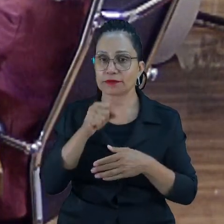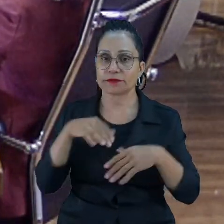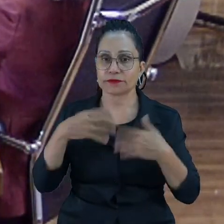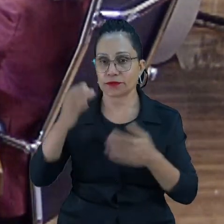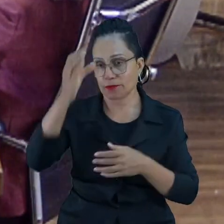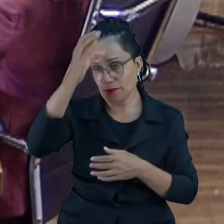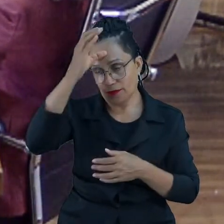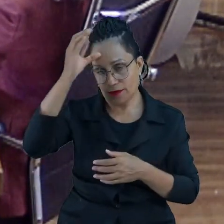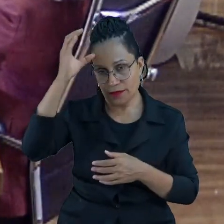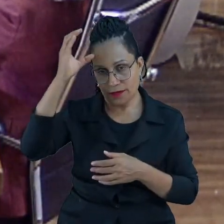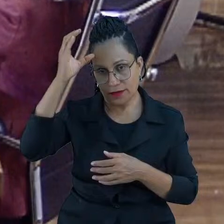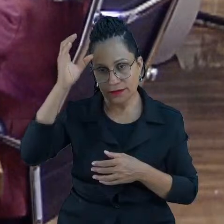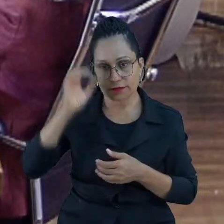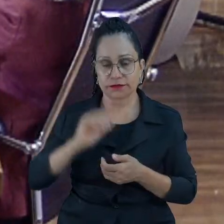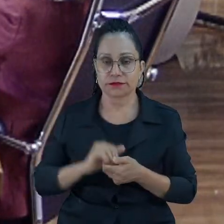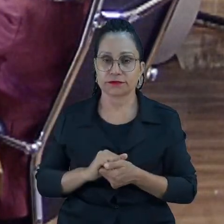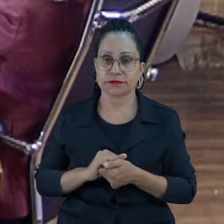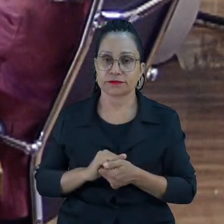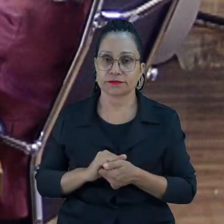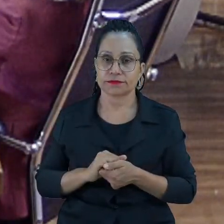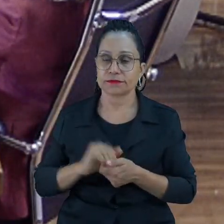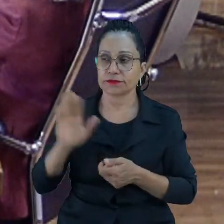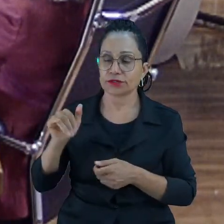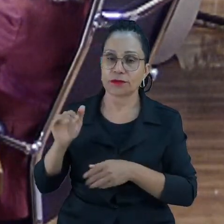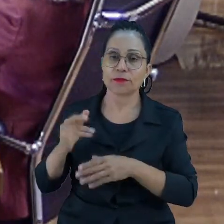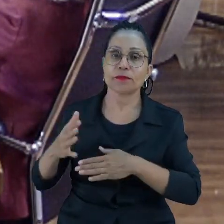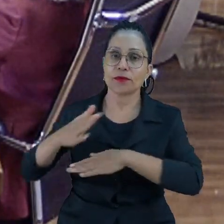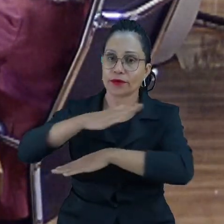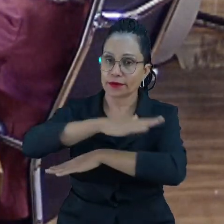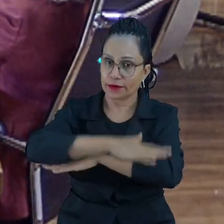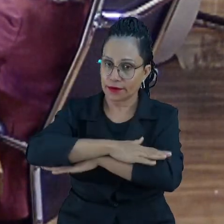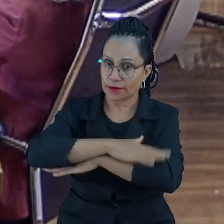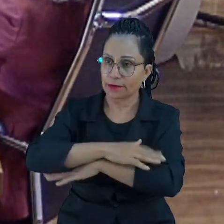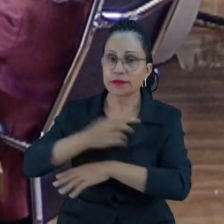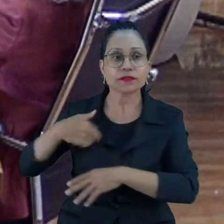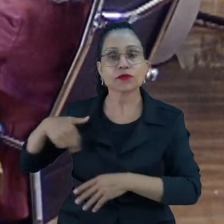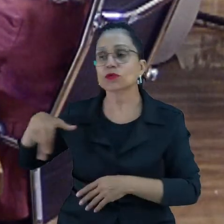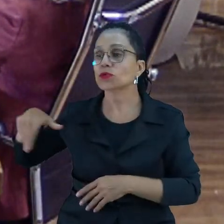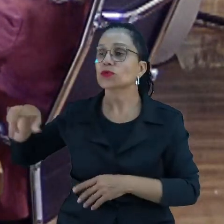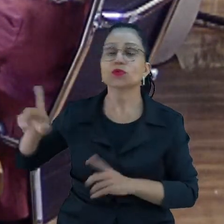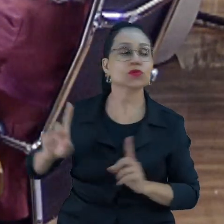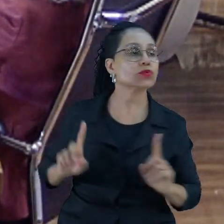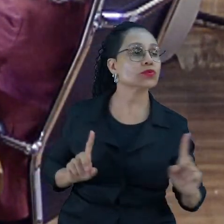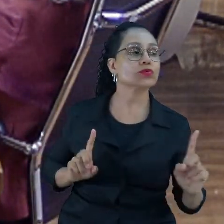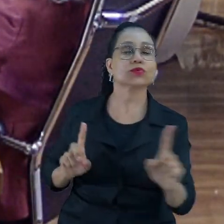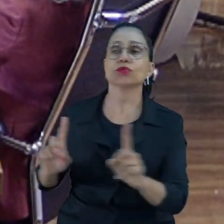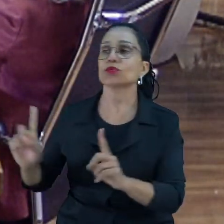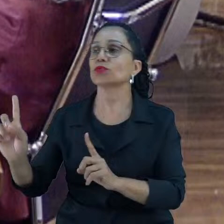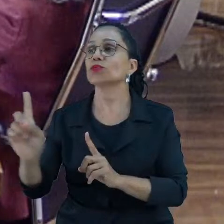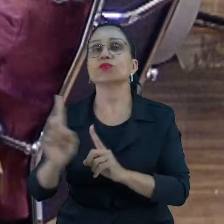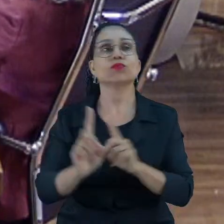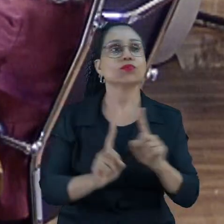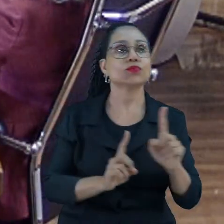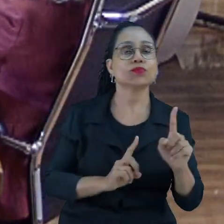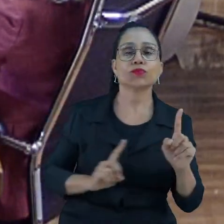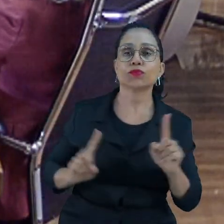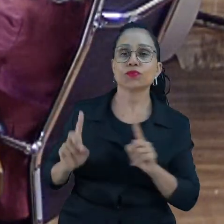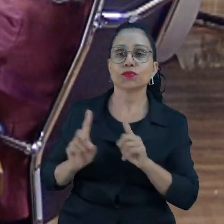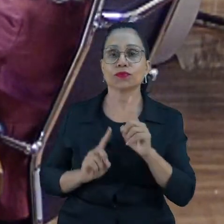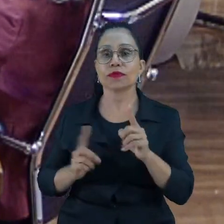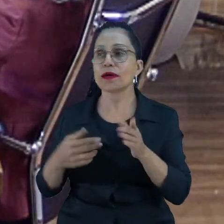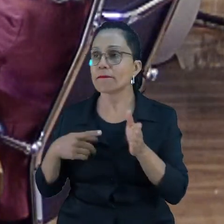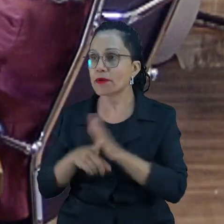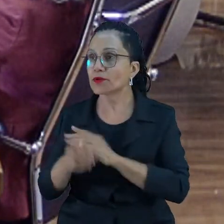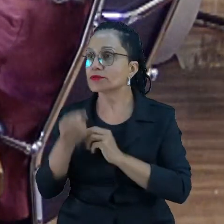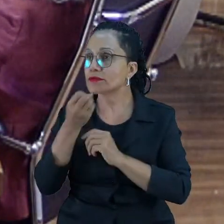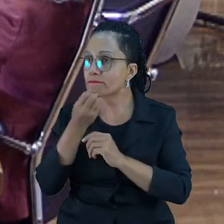me chamou na mesa, eu gosto muito de circular a mesa aí como chefe, né? Eu vou lá dar uma volta, pergunto se o prato estava bom,